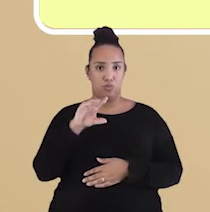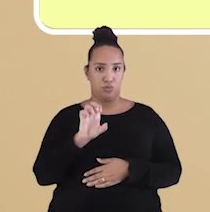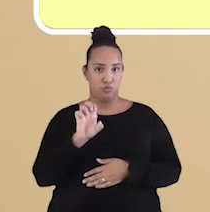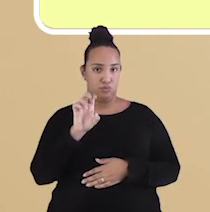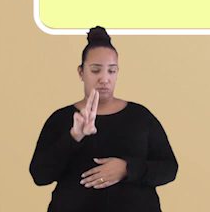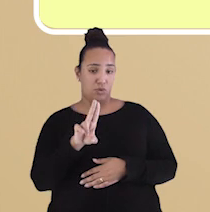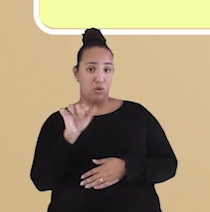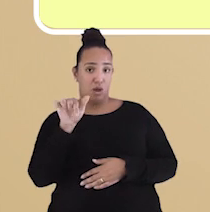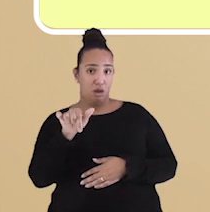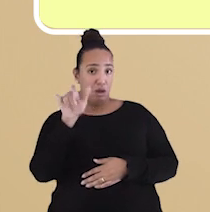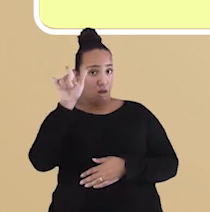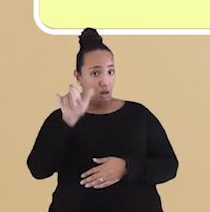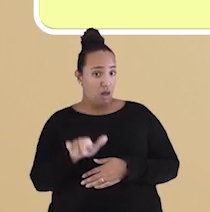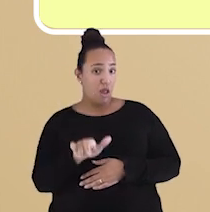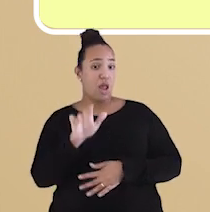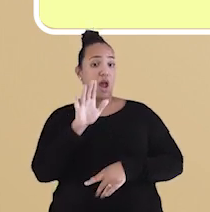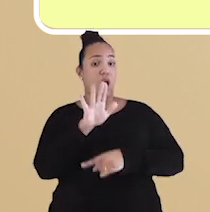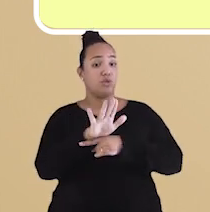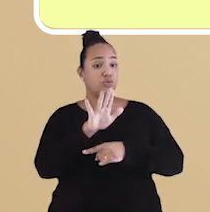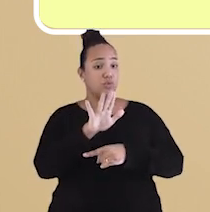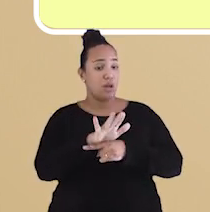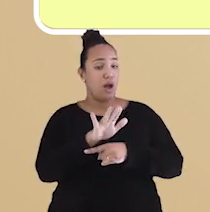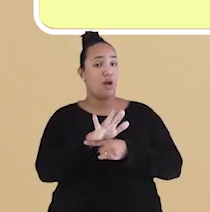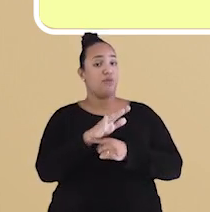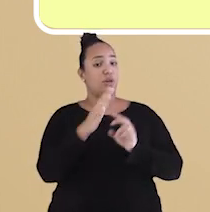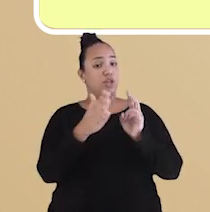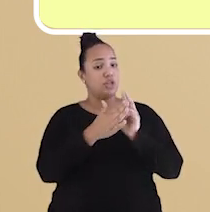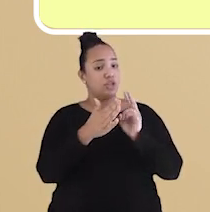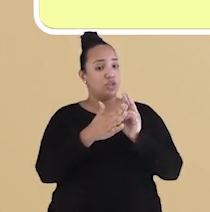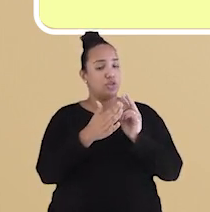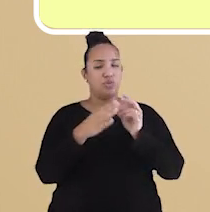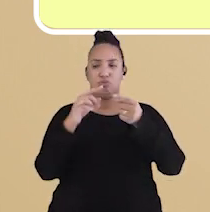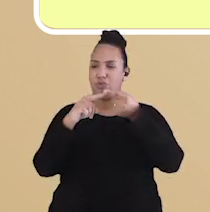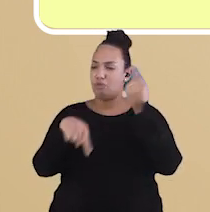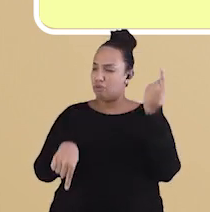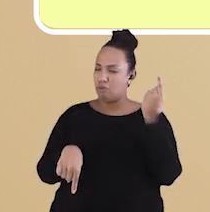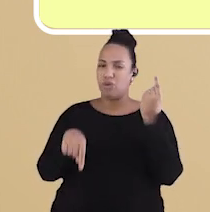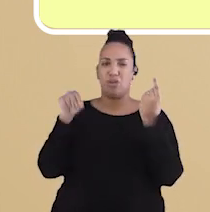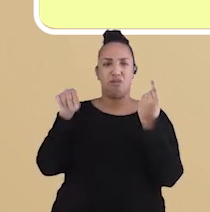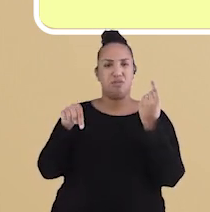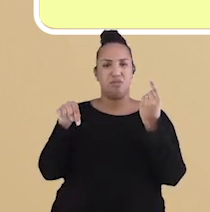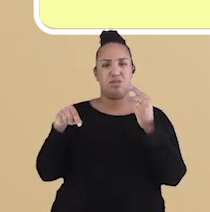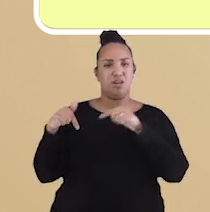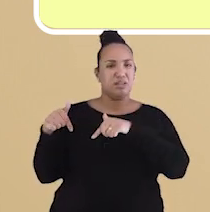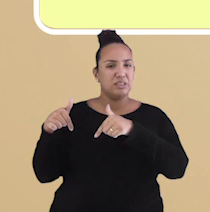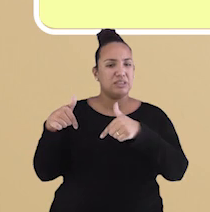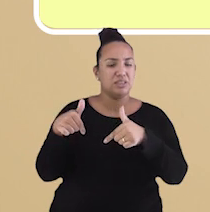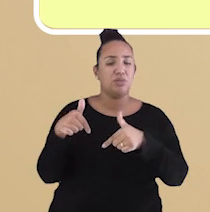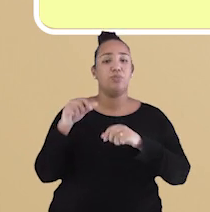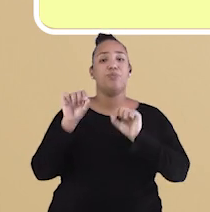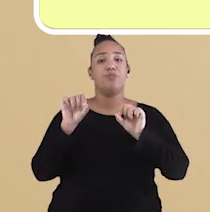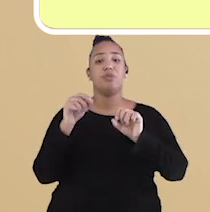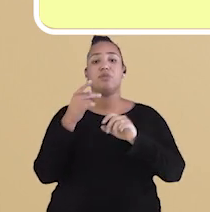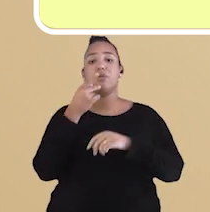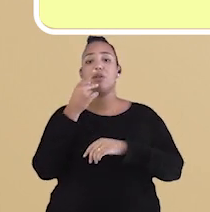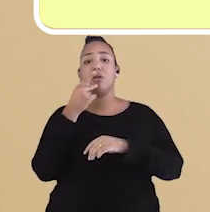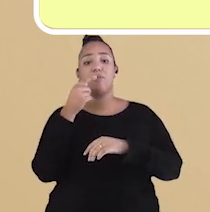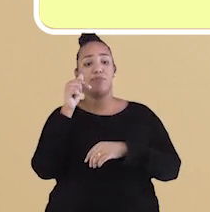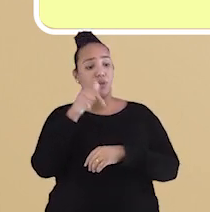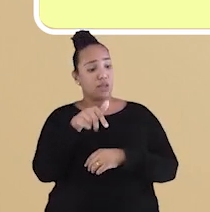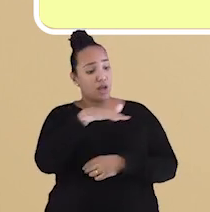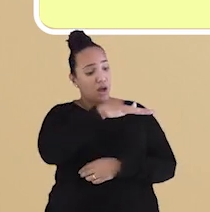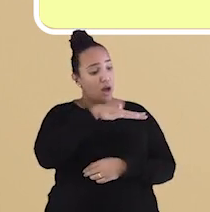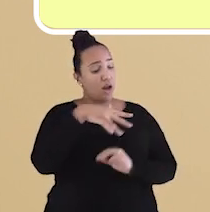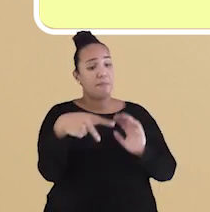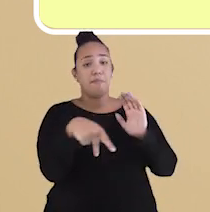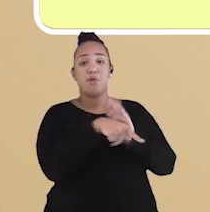a defender os indígenas das barbáries que aconteciam. Ele passou a pregar para que aquelas terras pertenciam